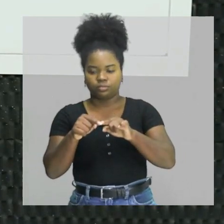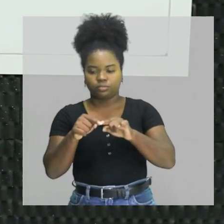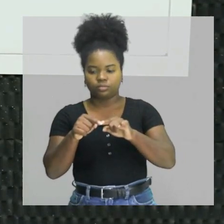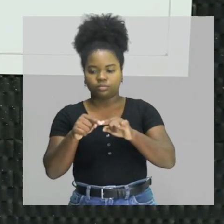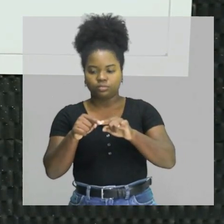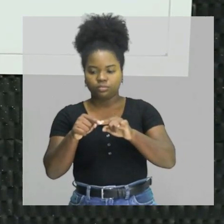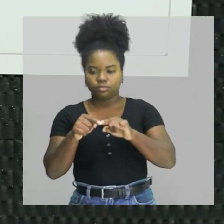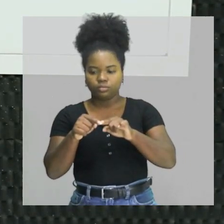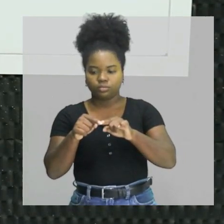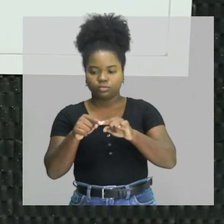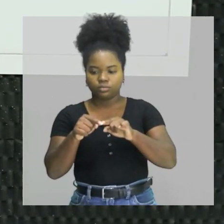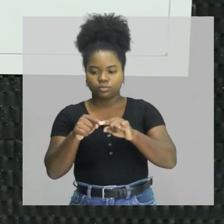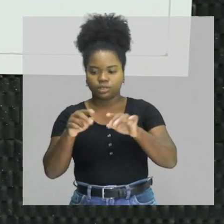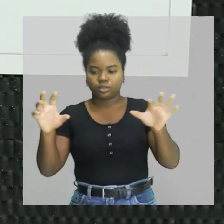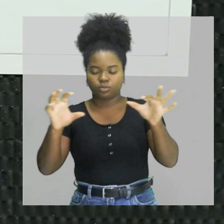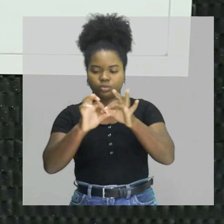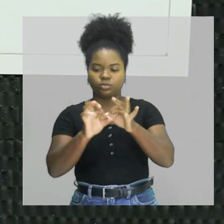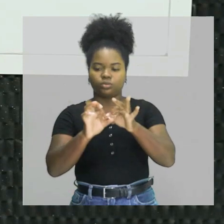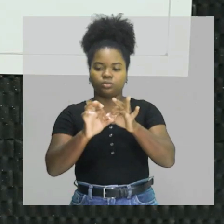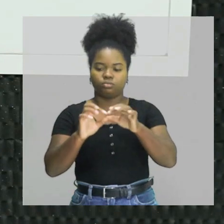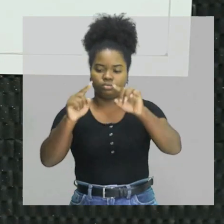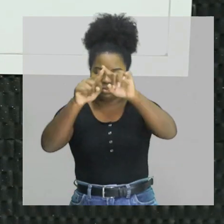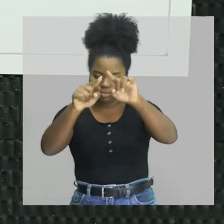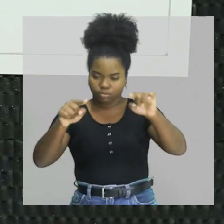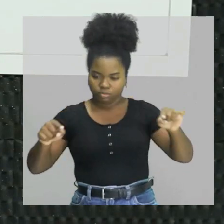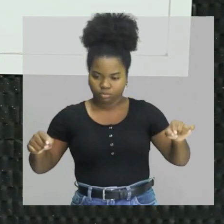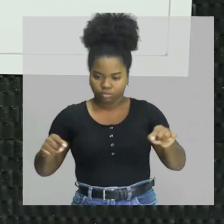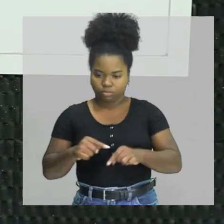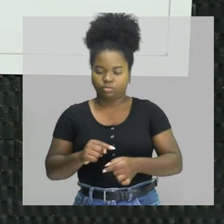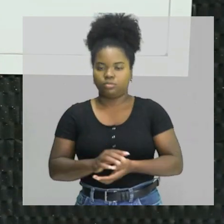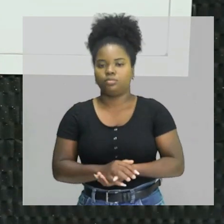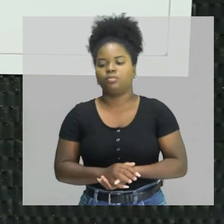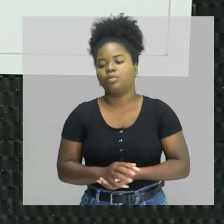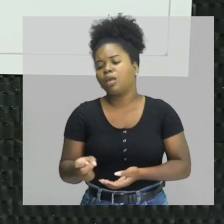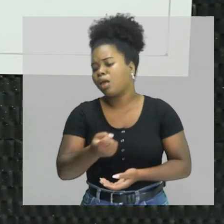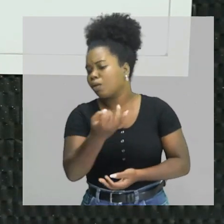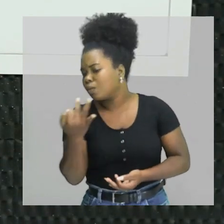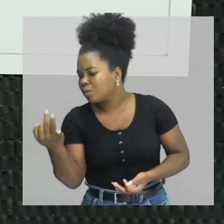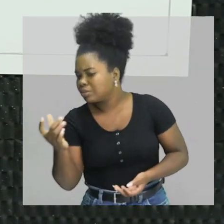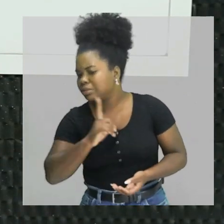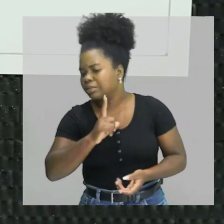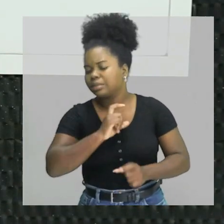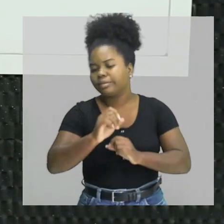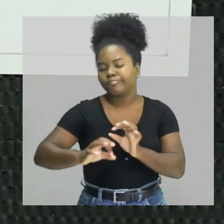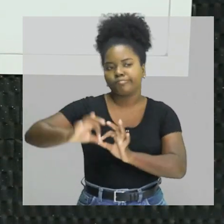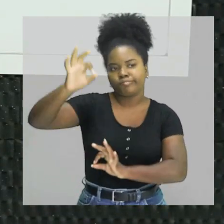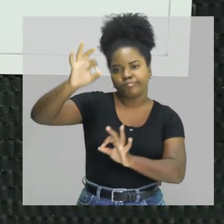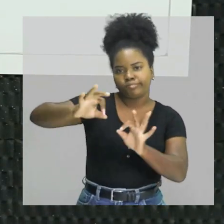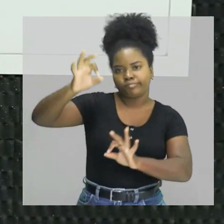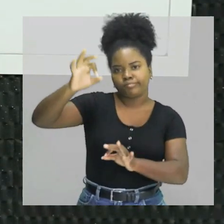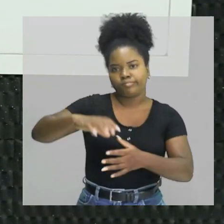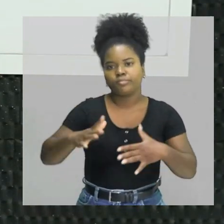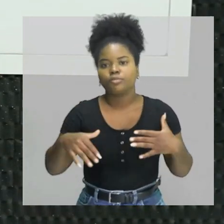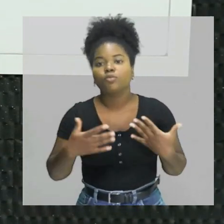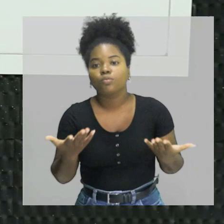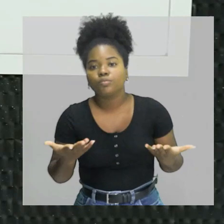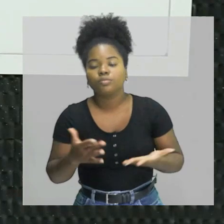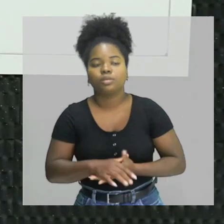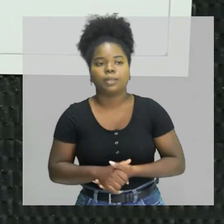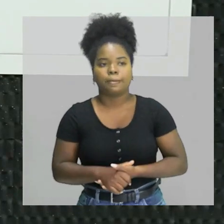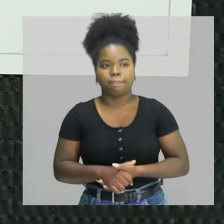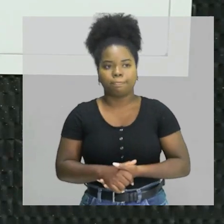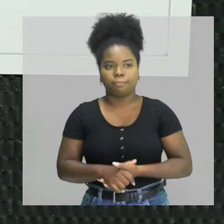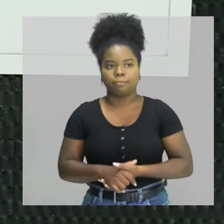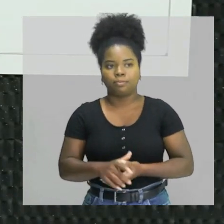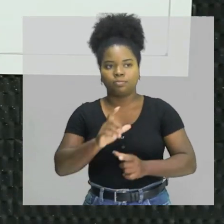os lados do triângulo. Ele quer saber quanto é que mede esse lado aqui. Bom, turma, vou fazer o seguinte, vou